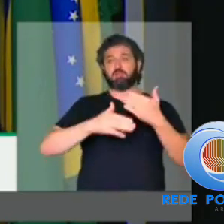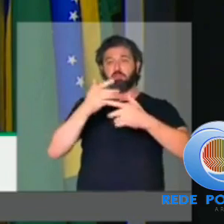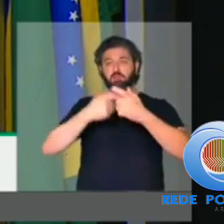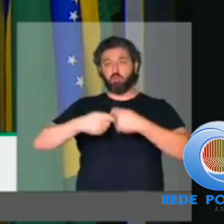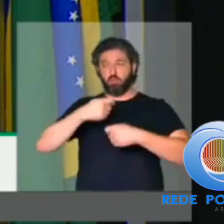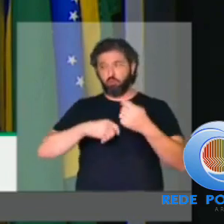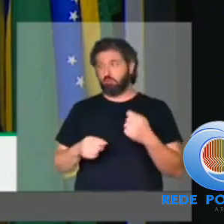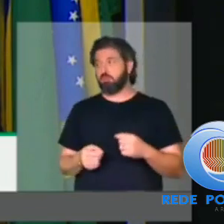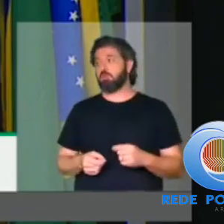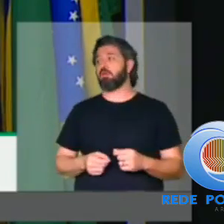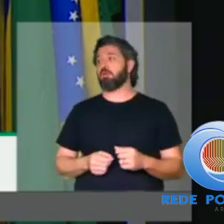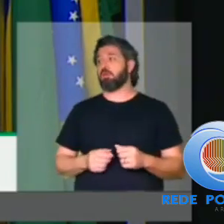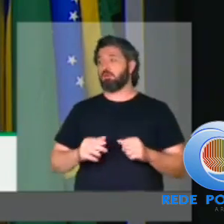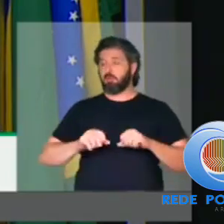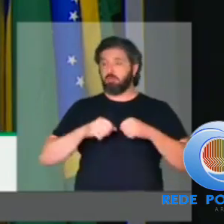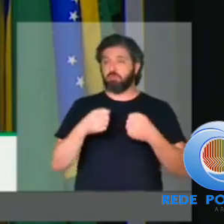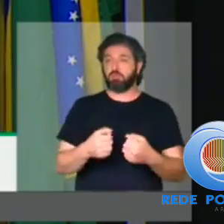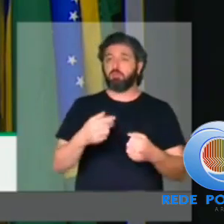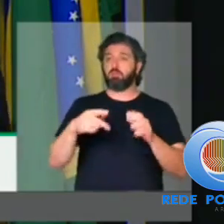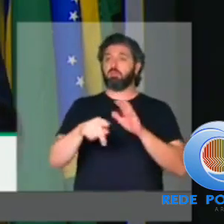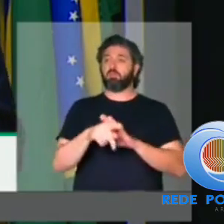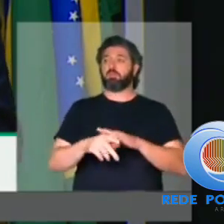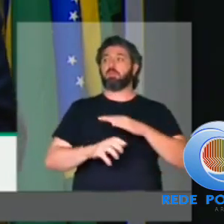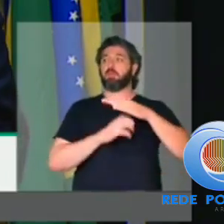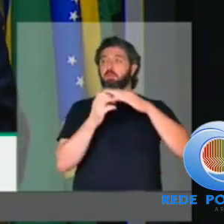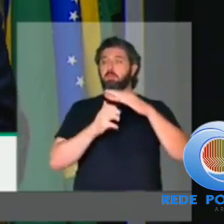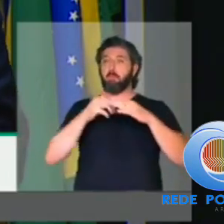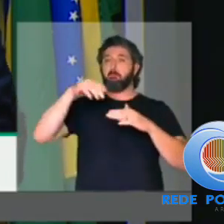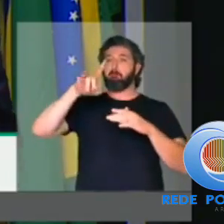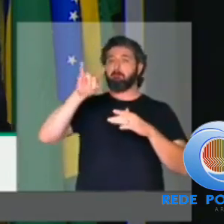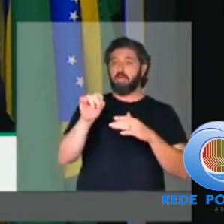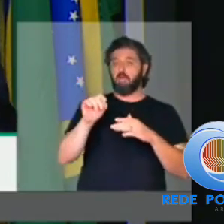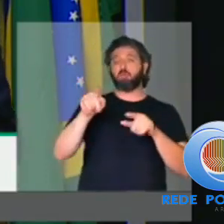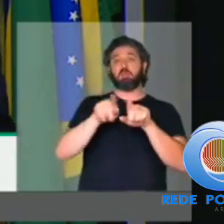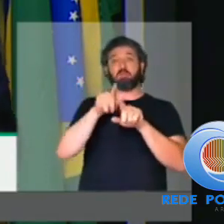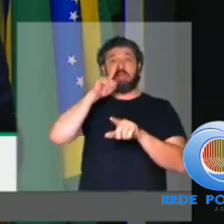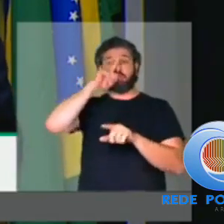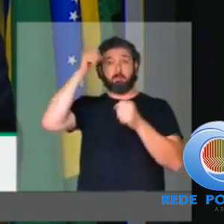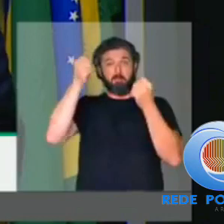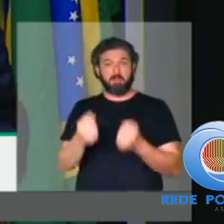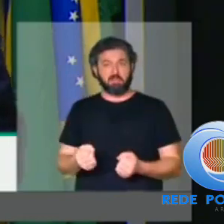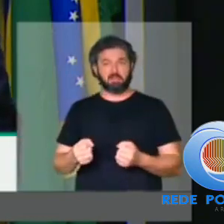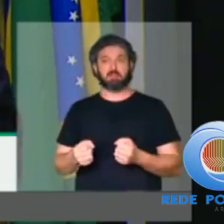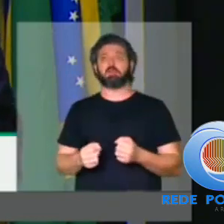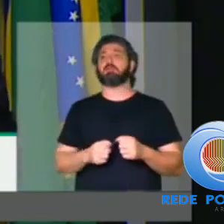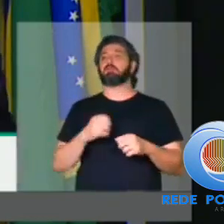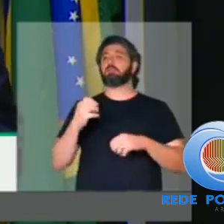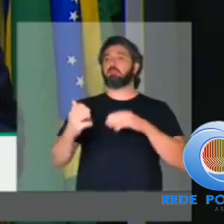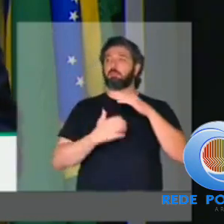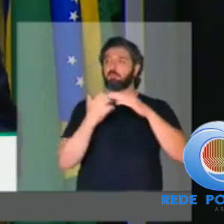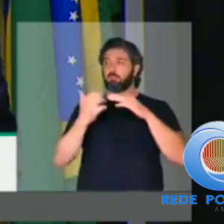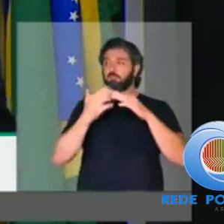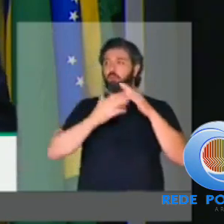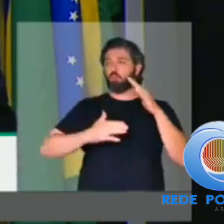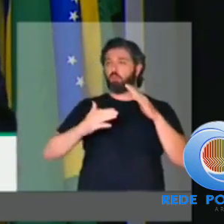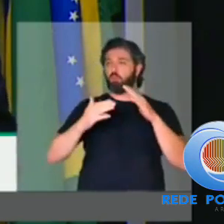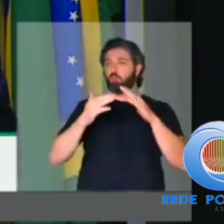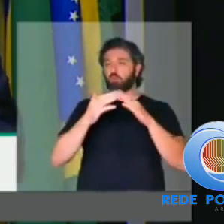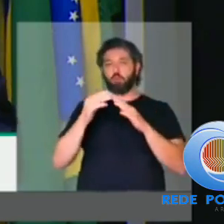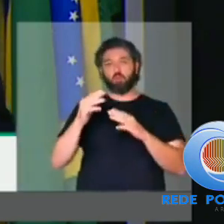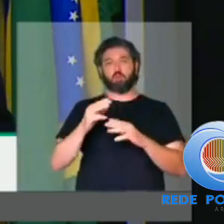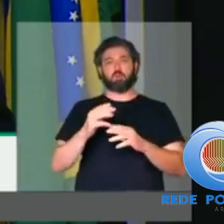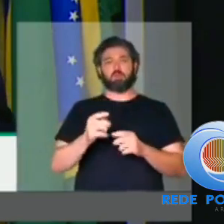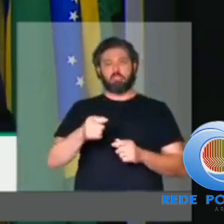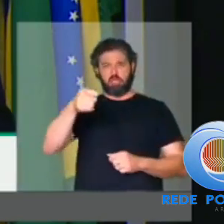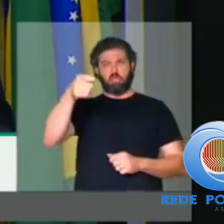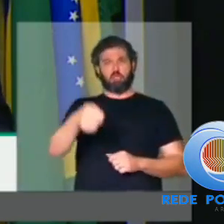Econômico está dedicado a empresas de médio e alto risco. Empresas que vão continuar com todo o